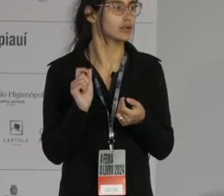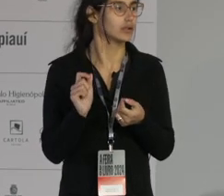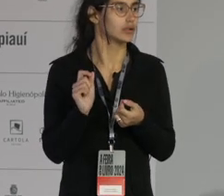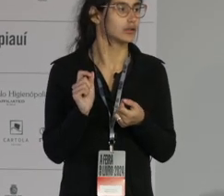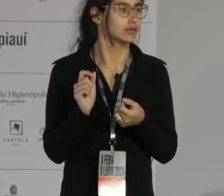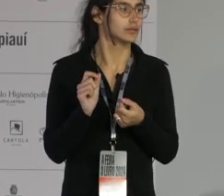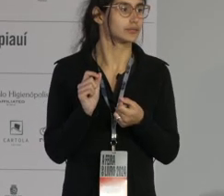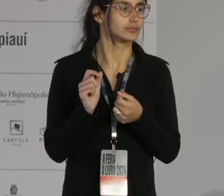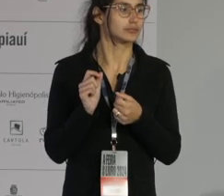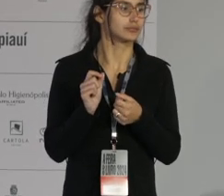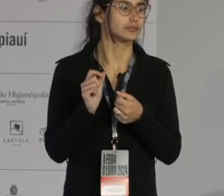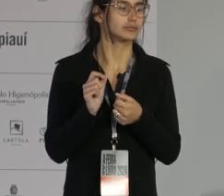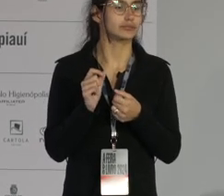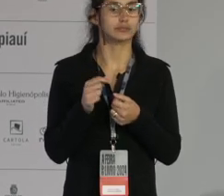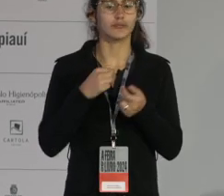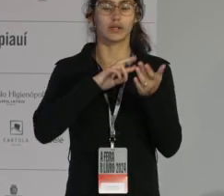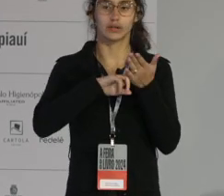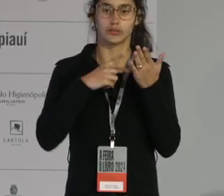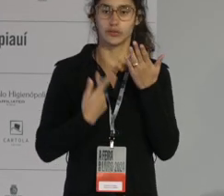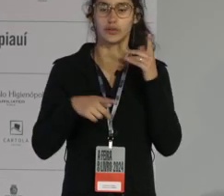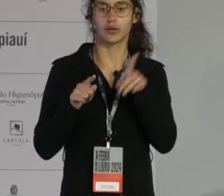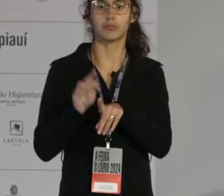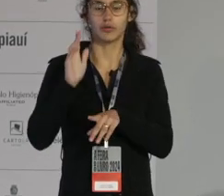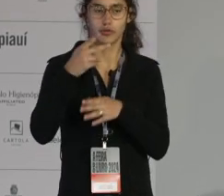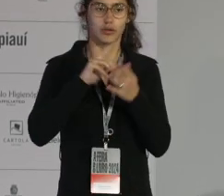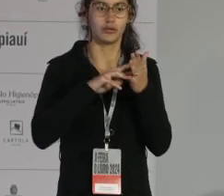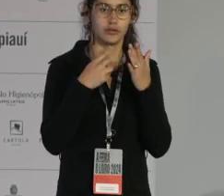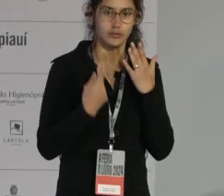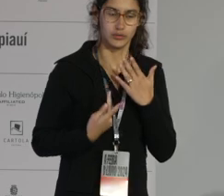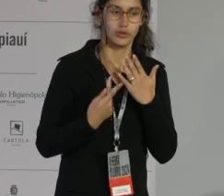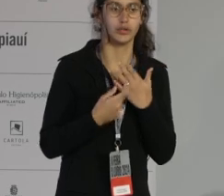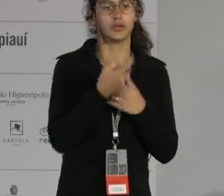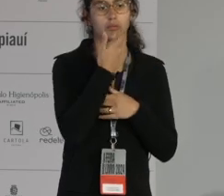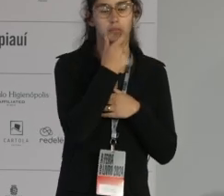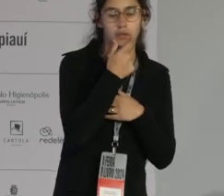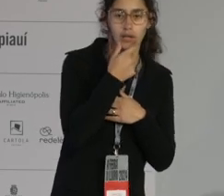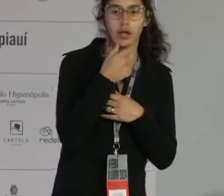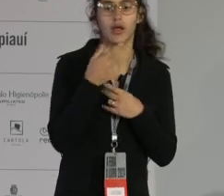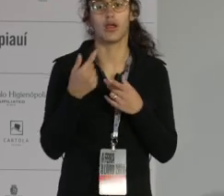e sou tradutor, assim, já traduzi do